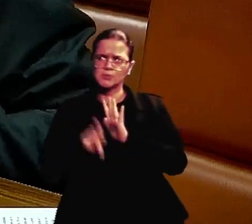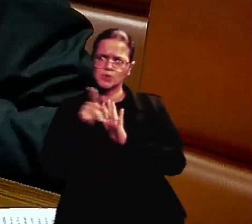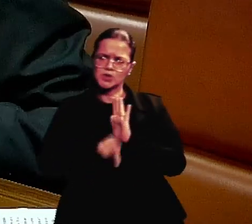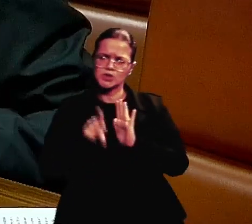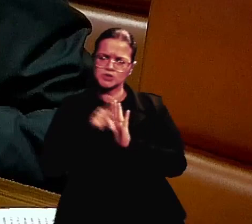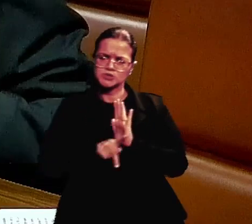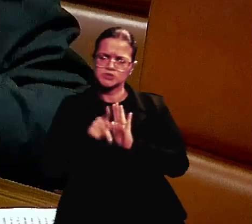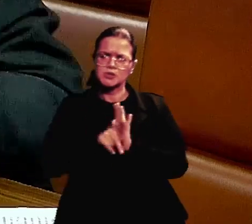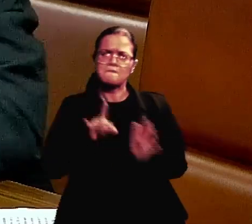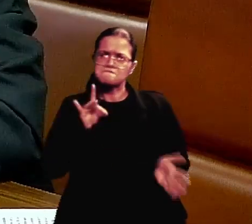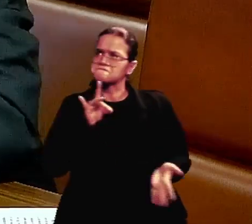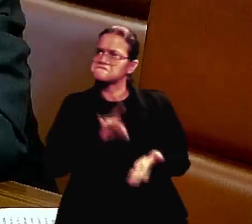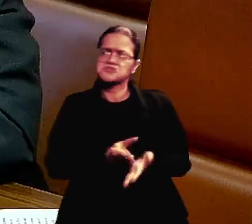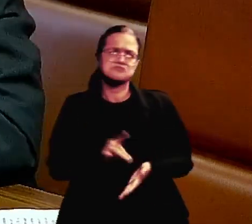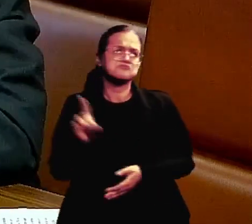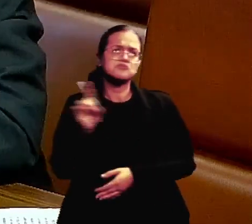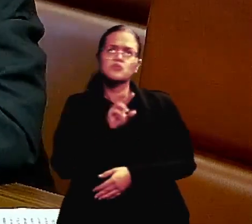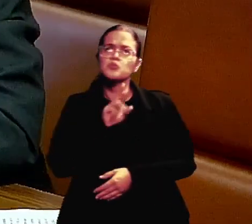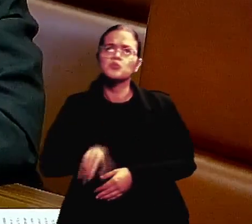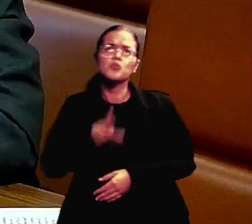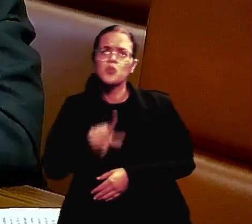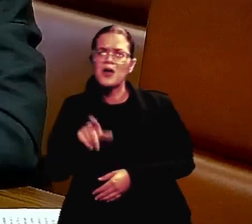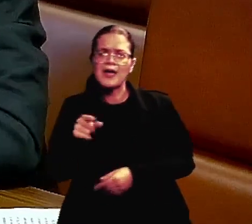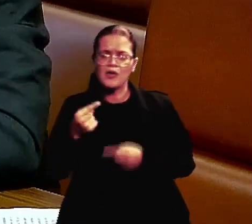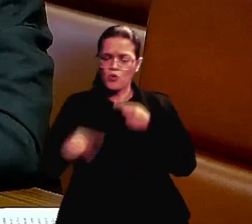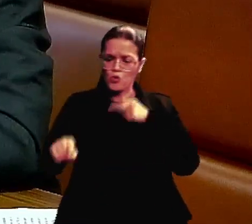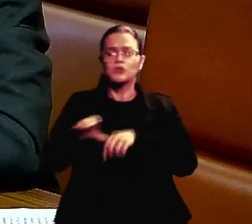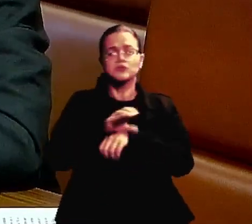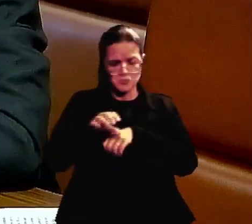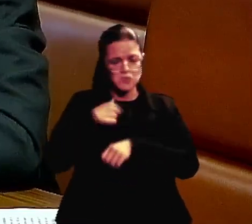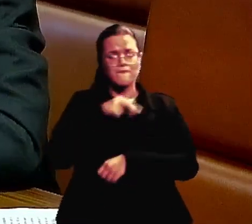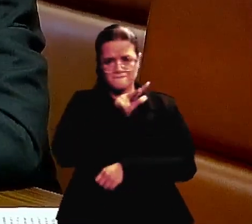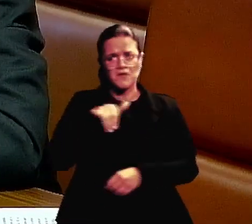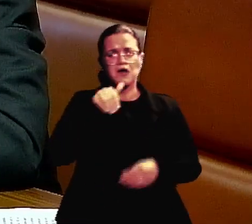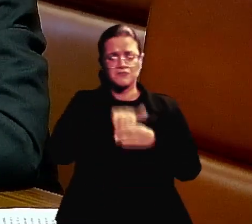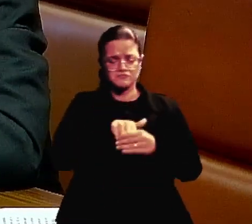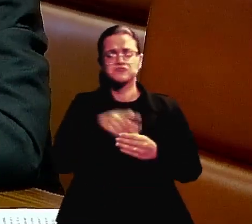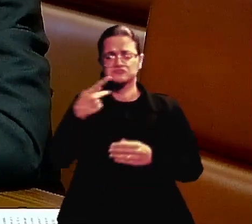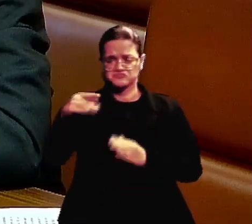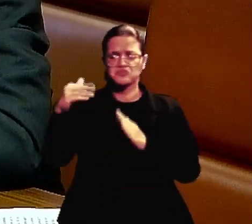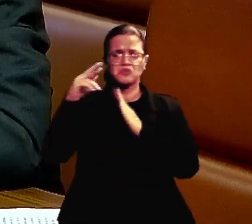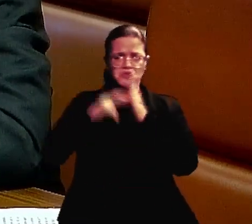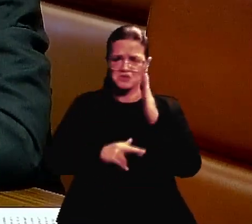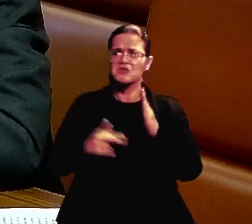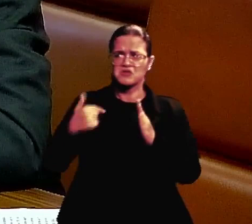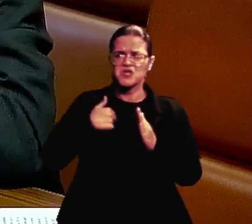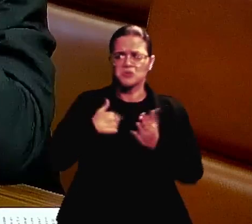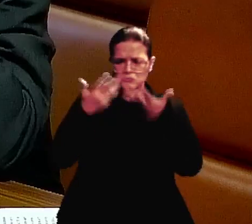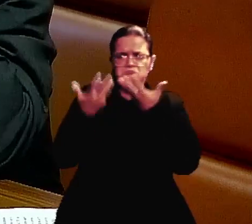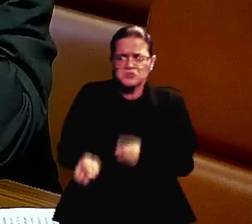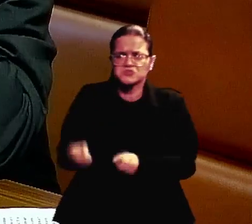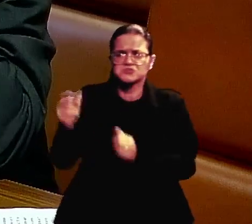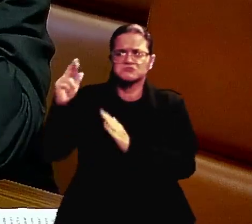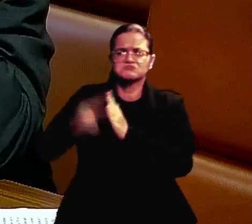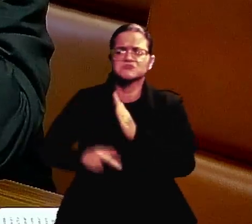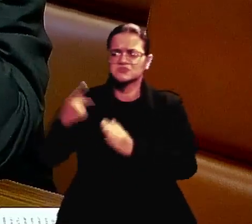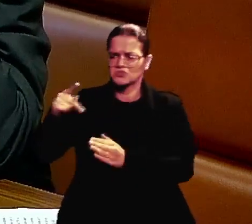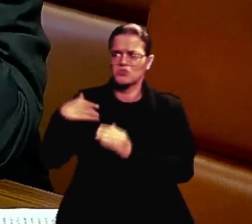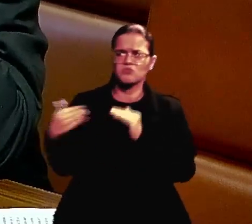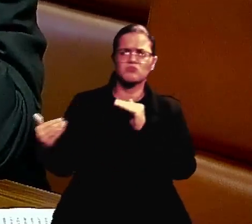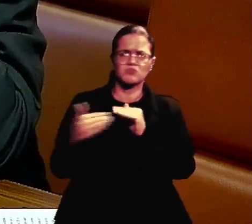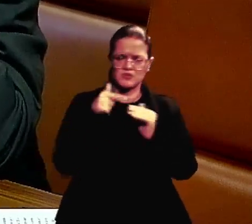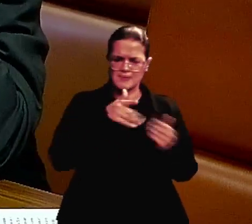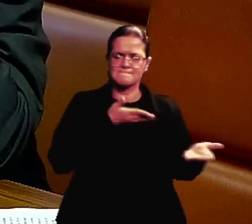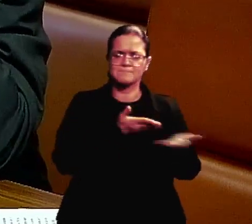projeto realmente não fosse inconstitucional, ia votar no seu relatório, estava convencido de votar,